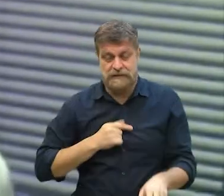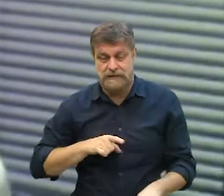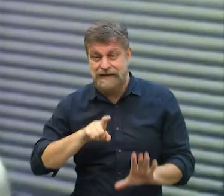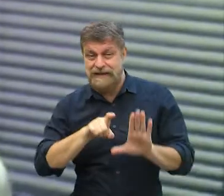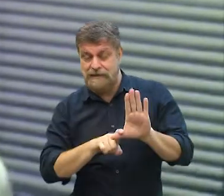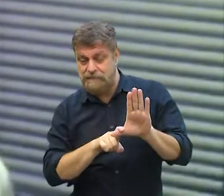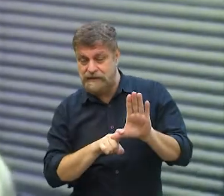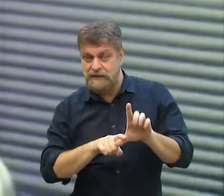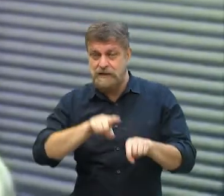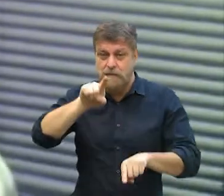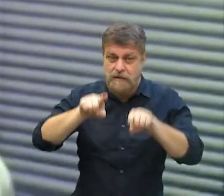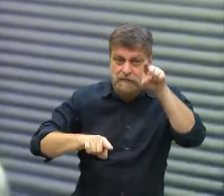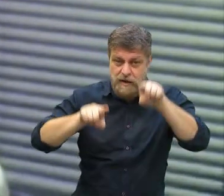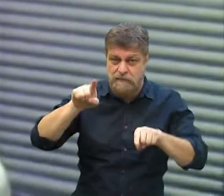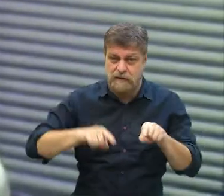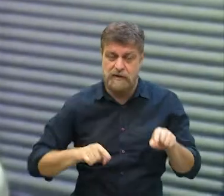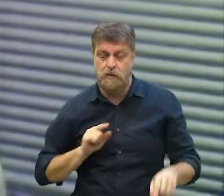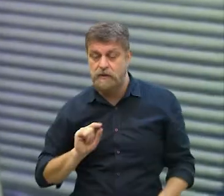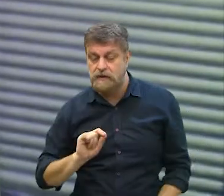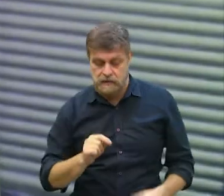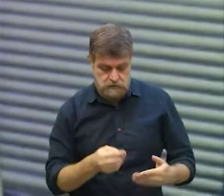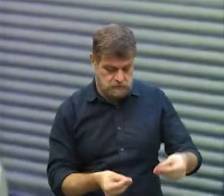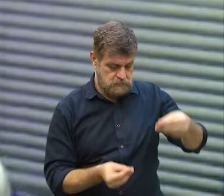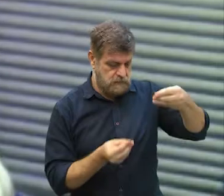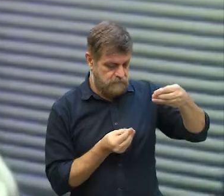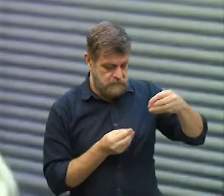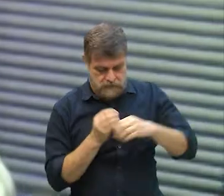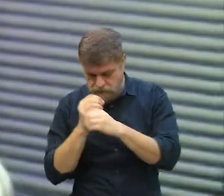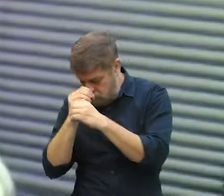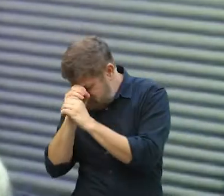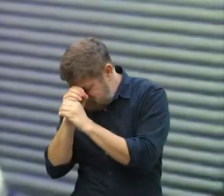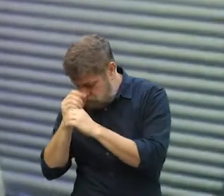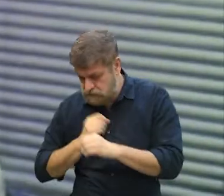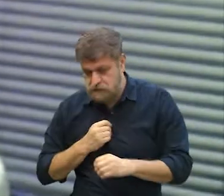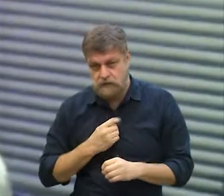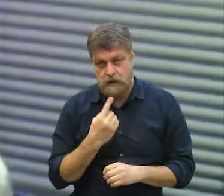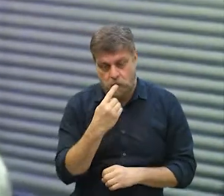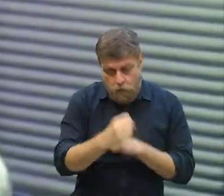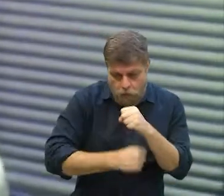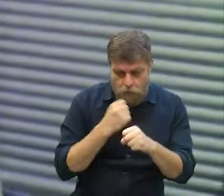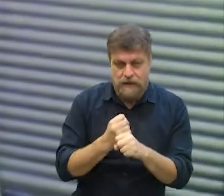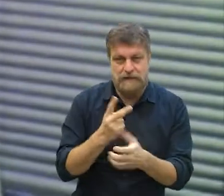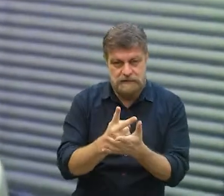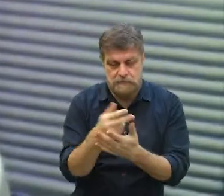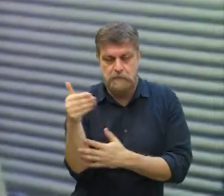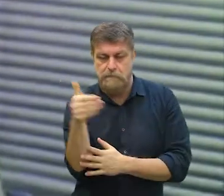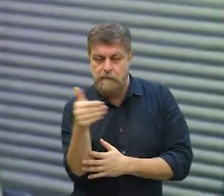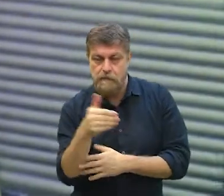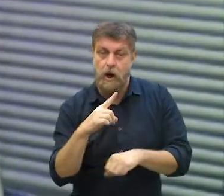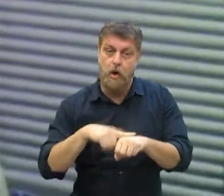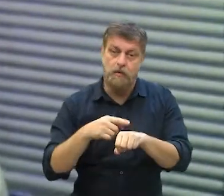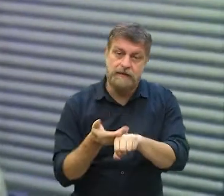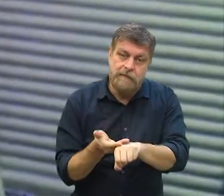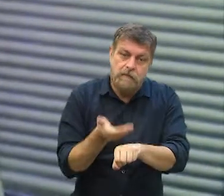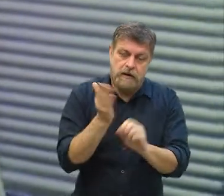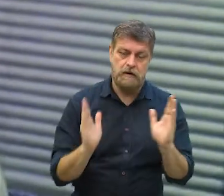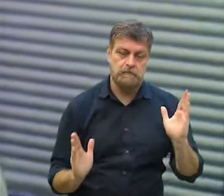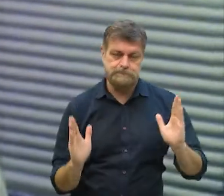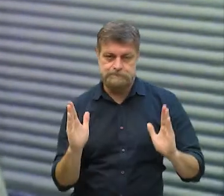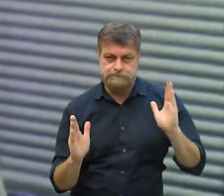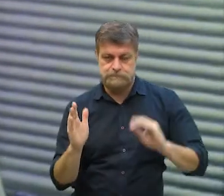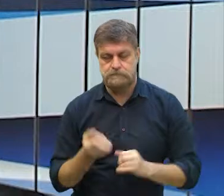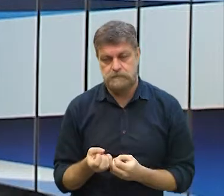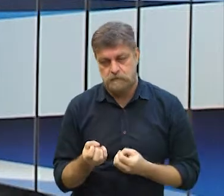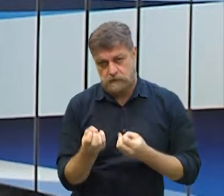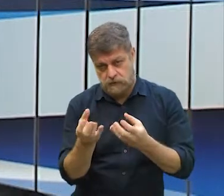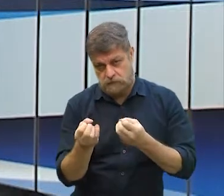também, dependendo de como forem os resultados do exame e do PSA, talvez fazer anual ou, às vezes, dando um espaço maior